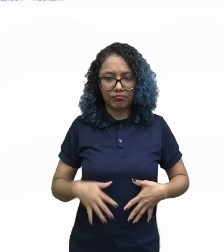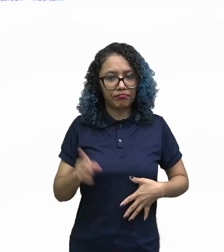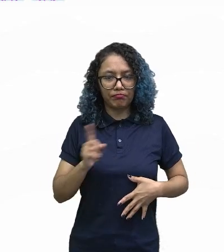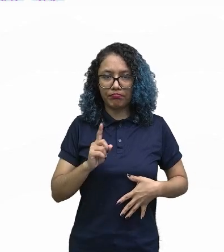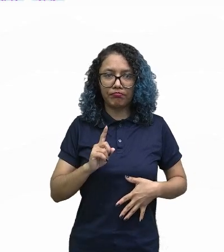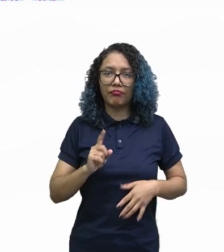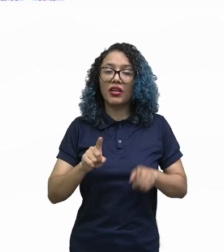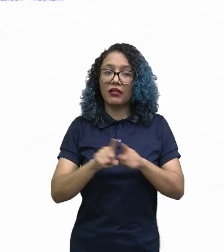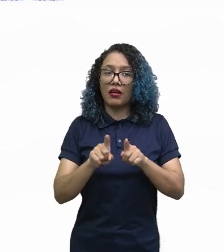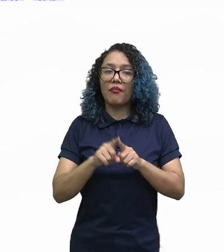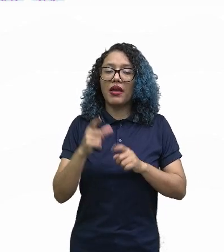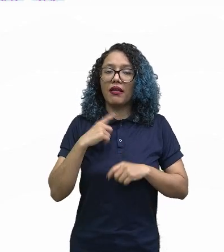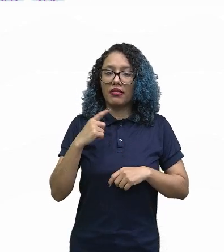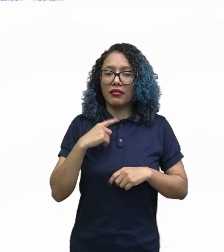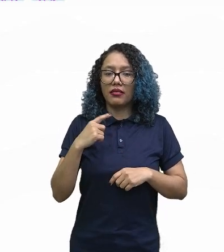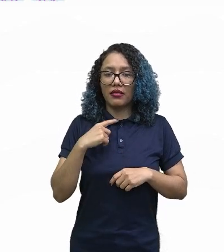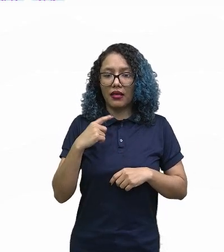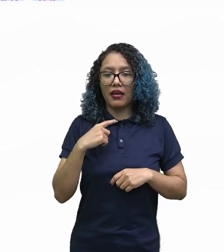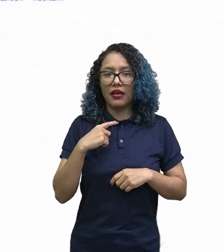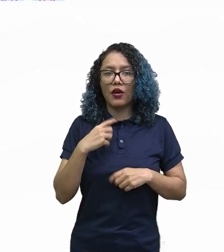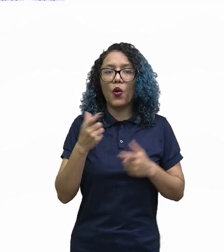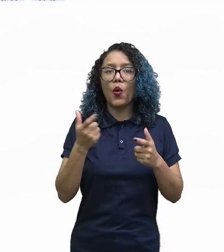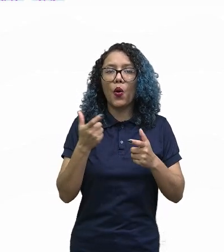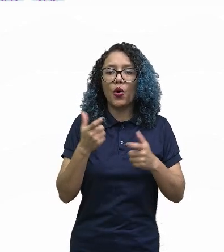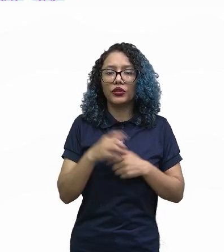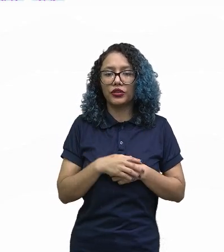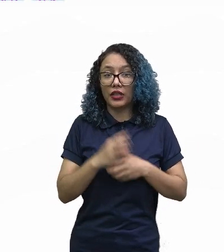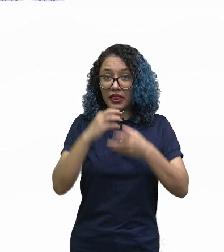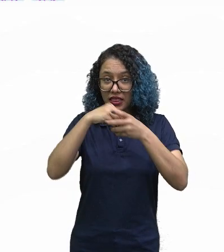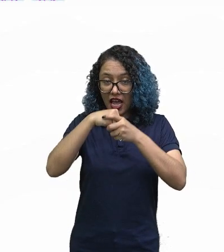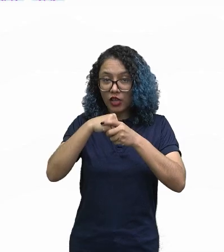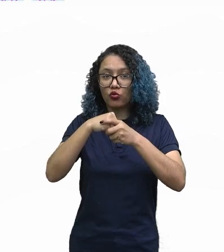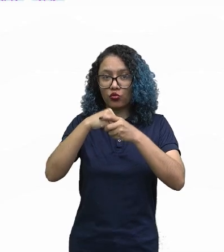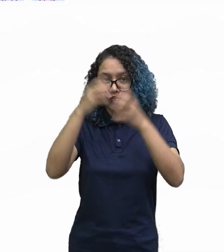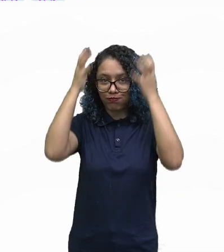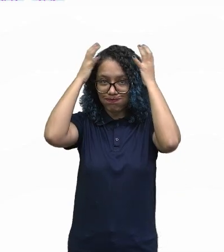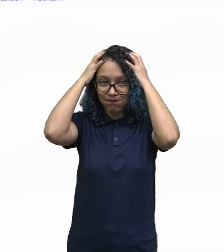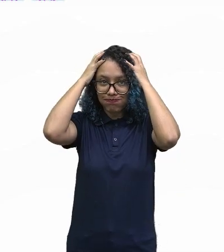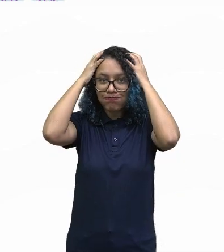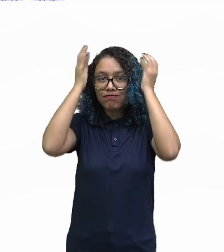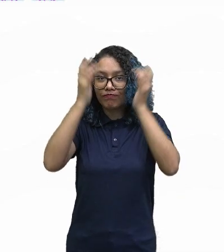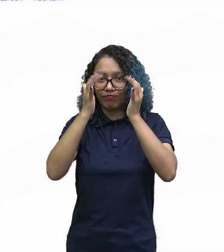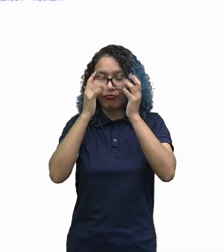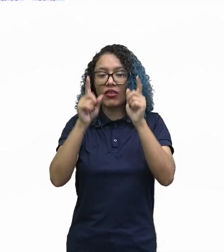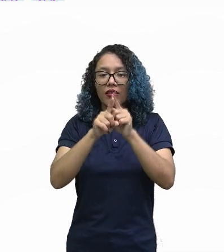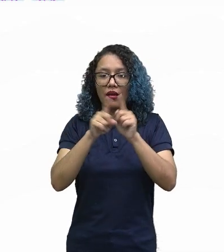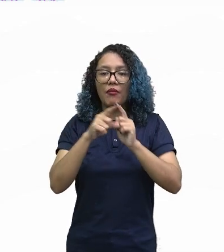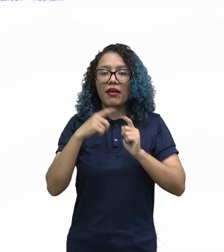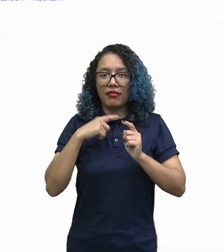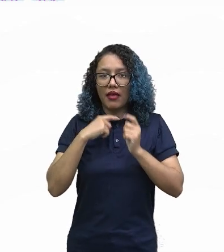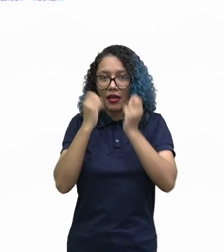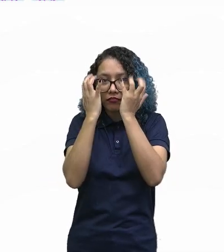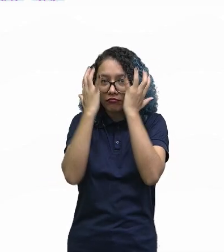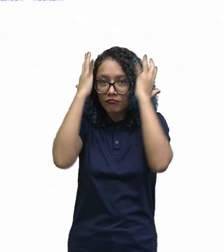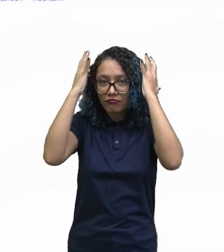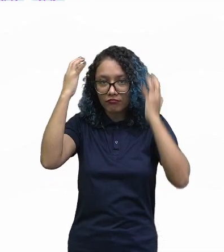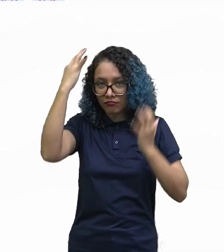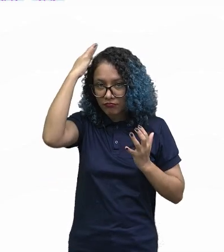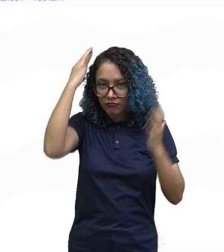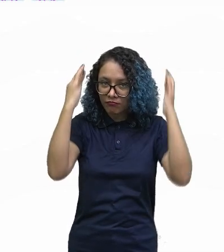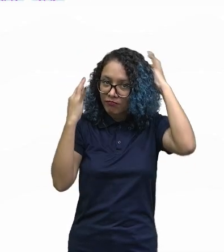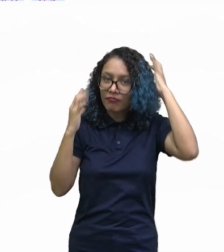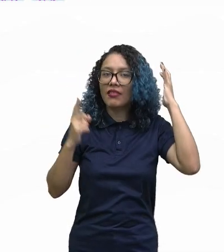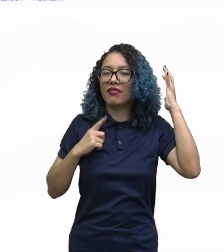ele também está presente na parte do nosso crânio, né? Existem ali nervos periféricos nessa região. E como a